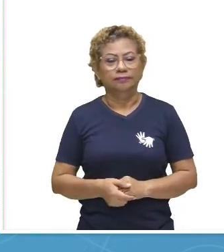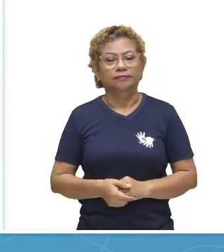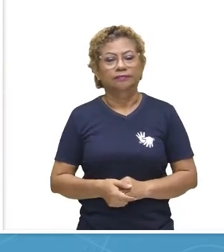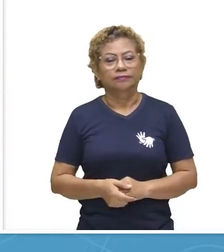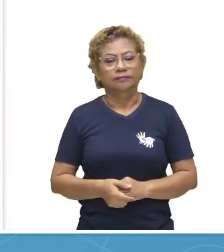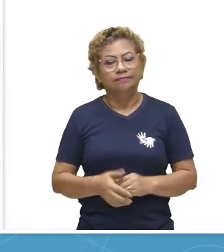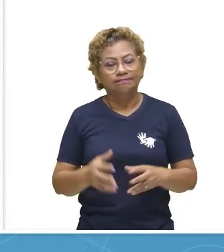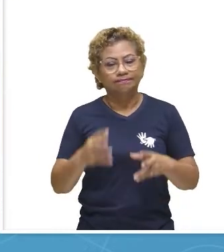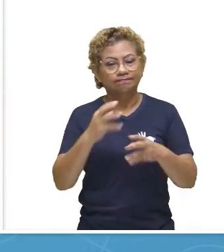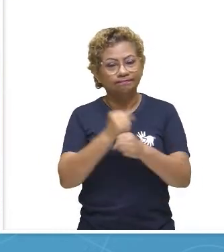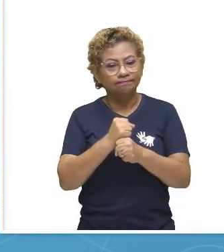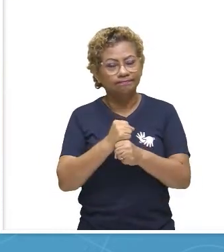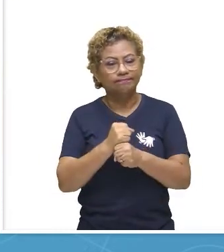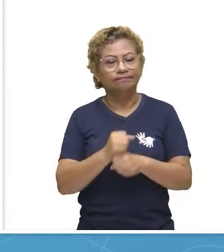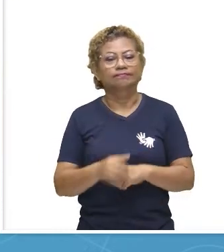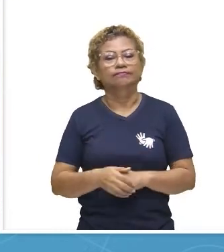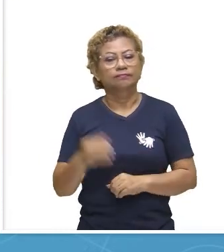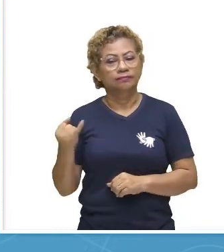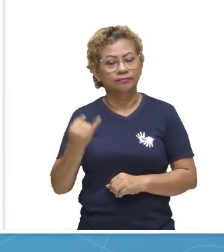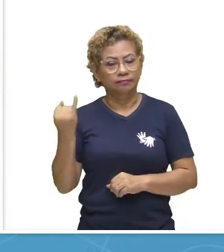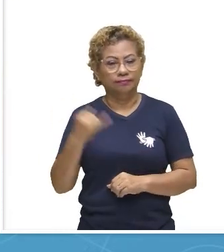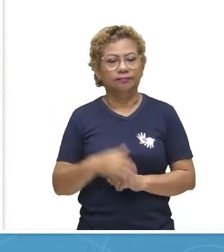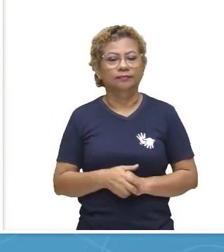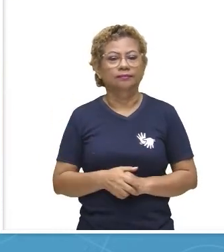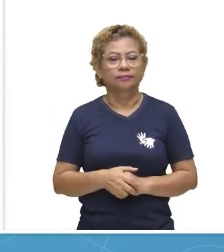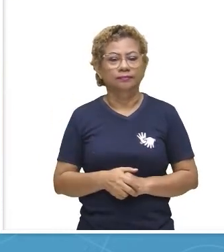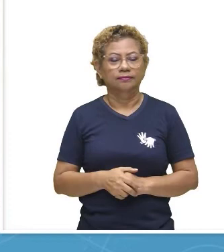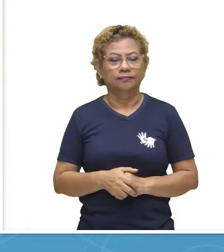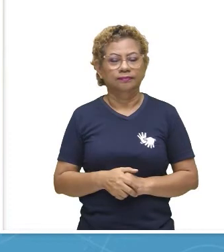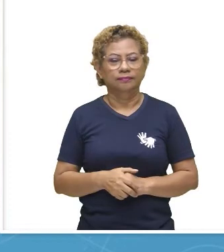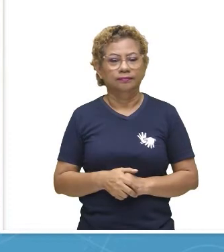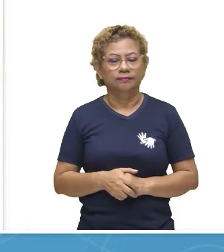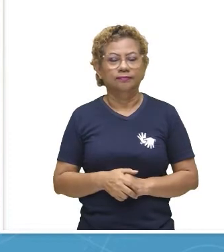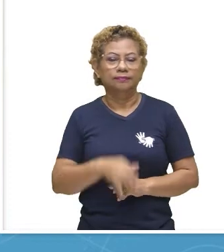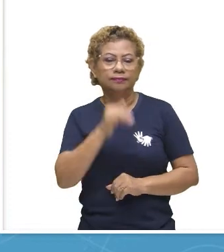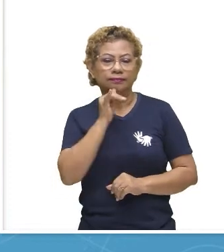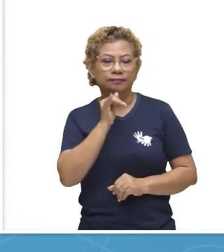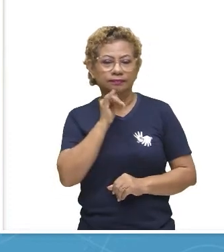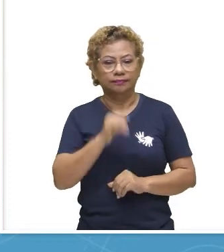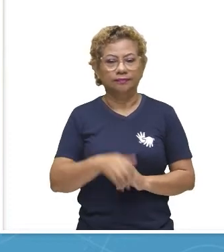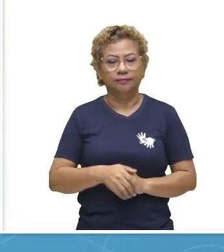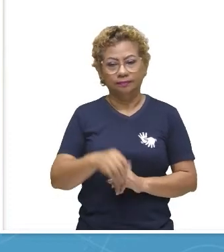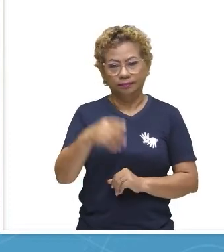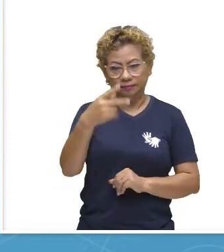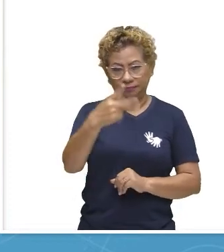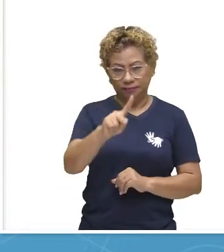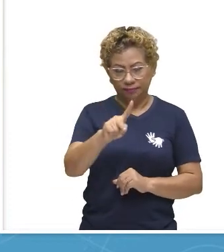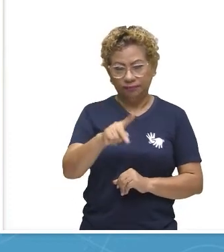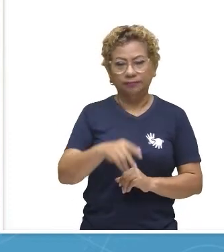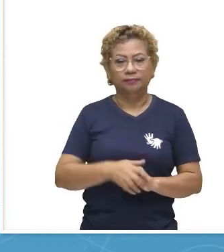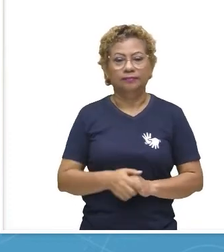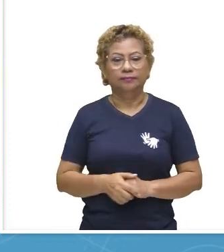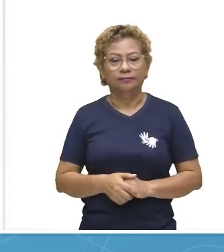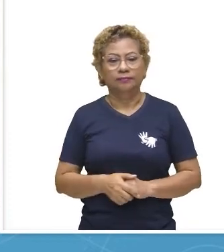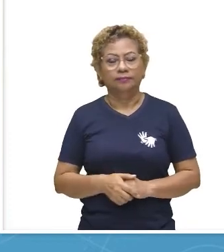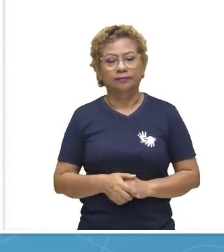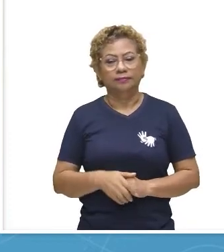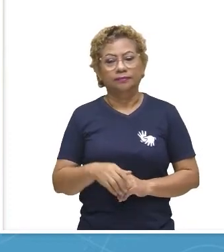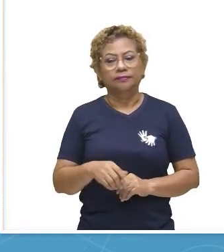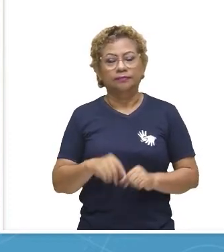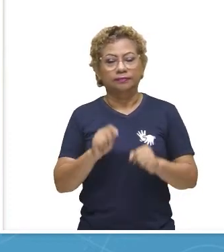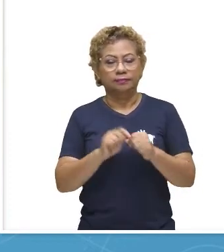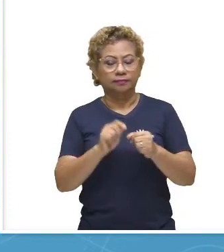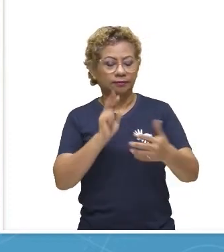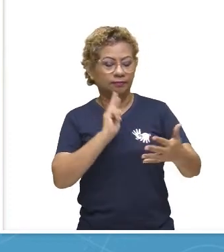que característica importante, né? Digamos que você esteja lá num